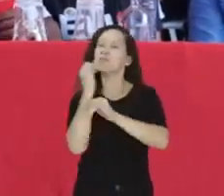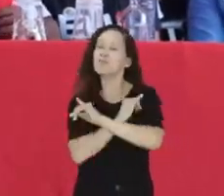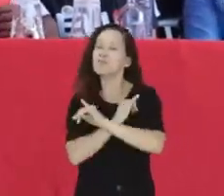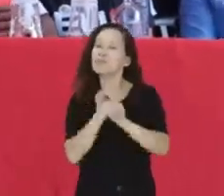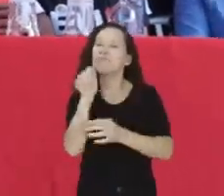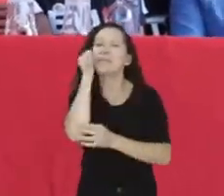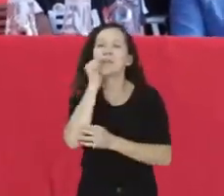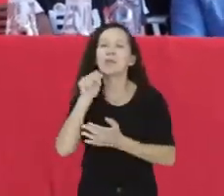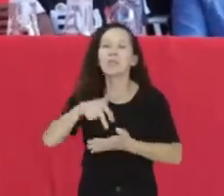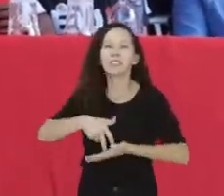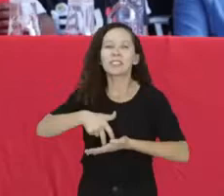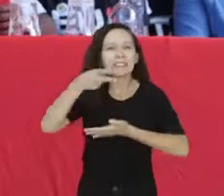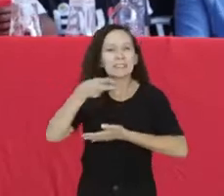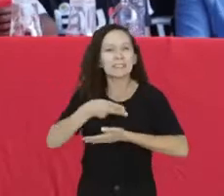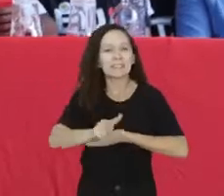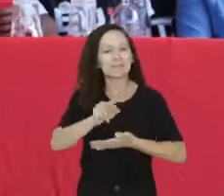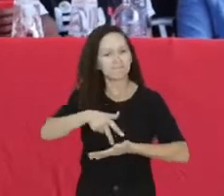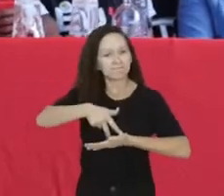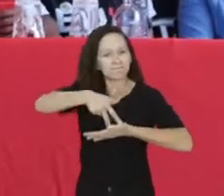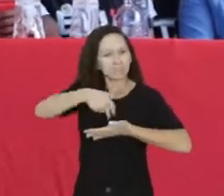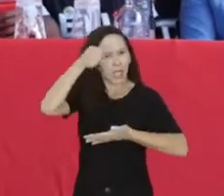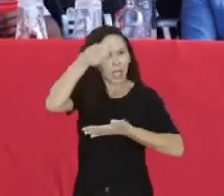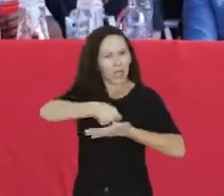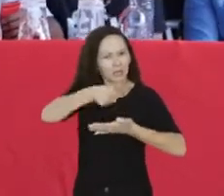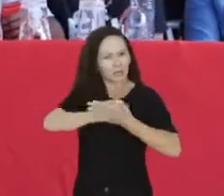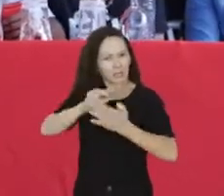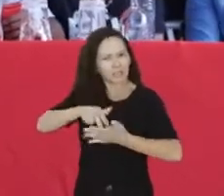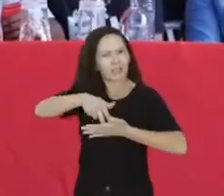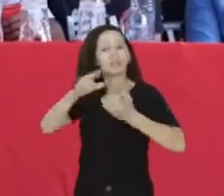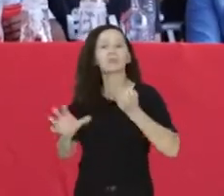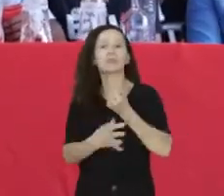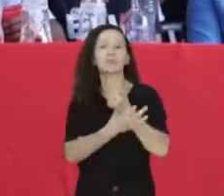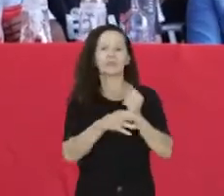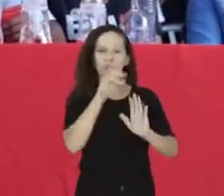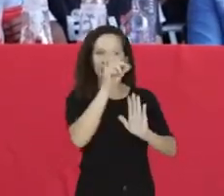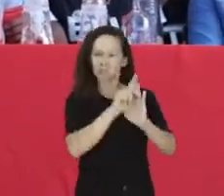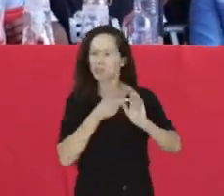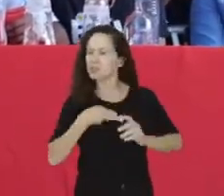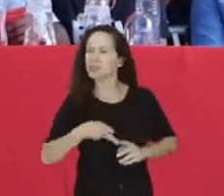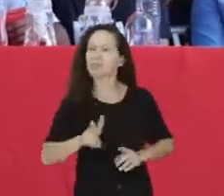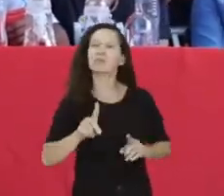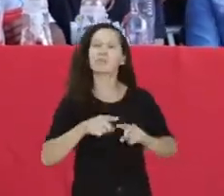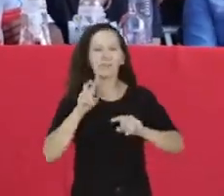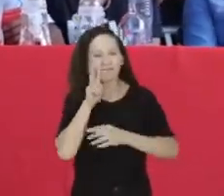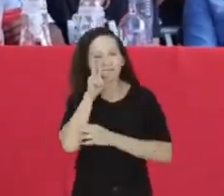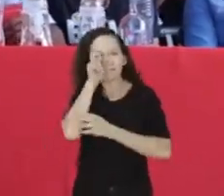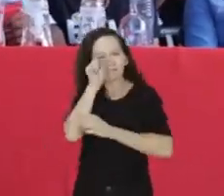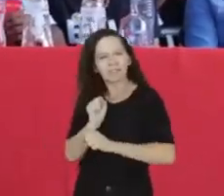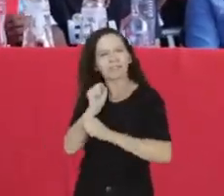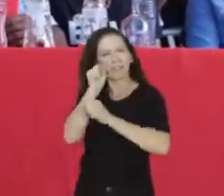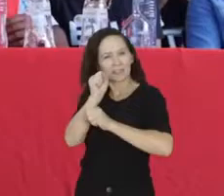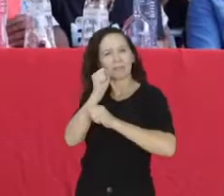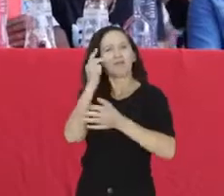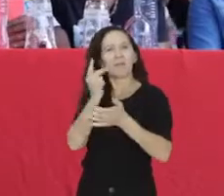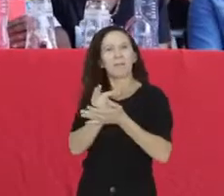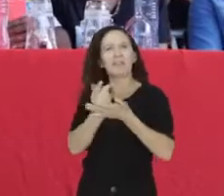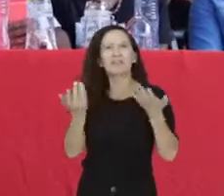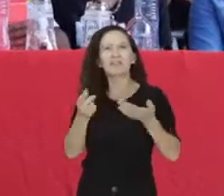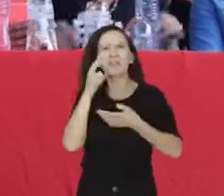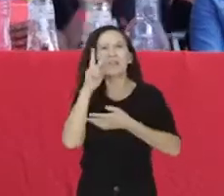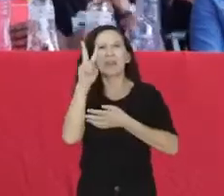estiveram à frente de todas as lutas por garantias de direito e que elas se mantêm firmes, apesar desse cenário caótico de